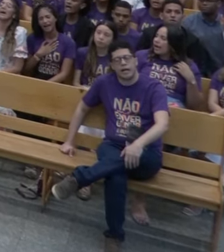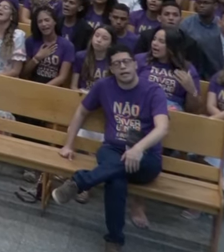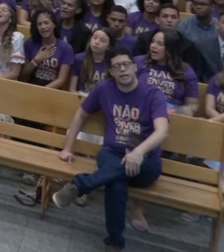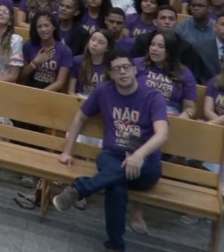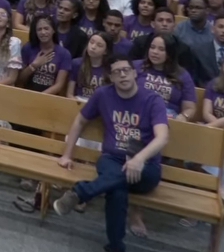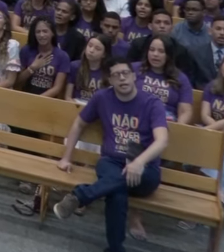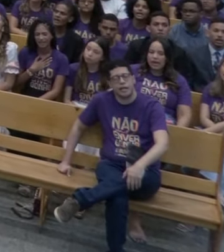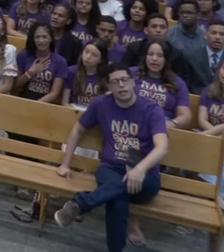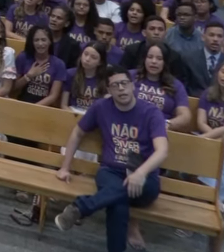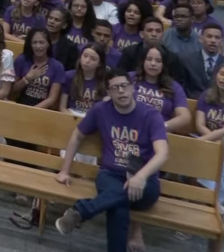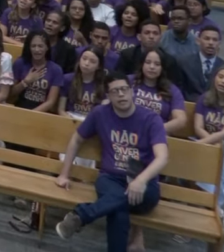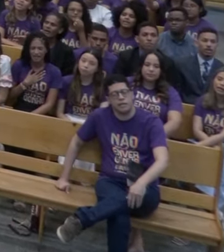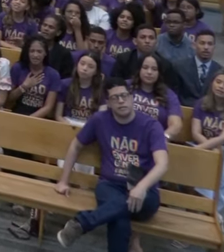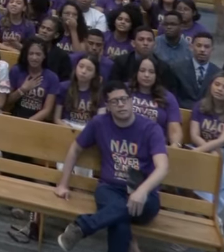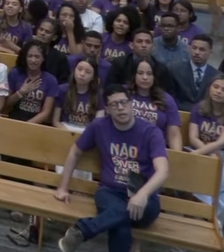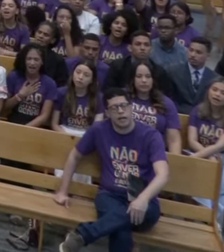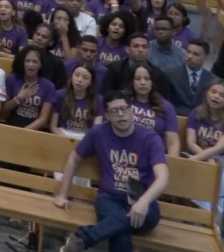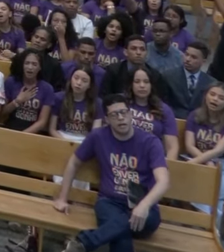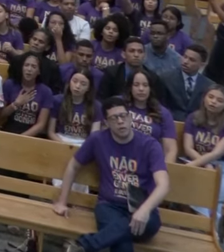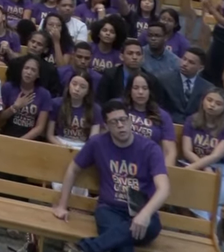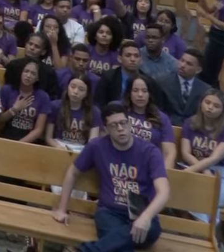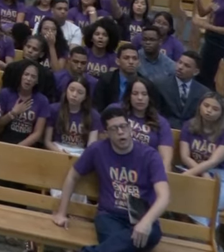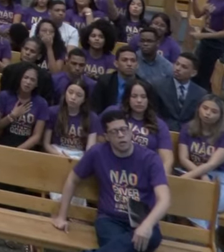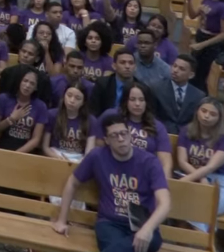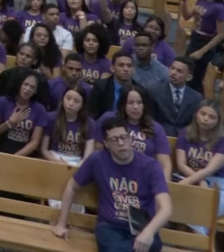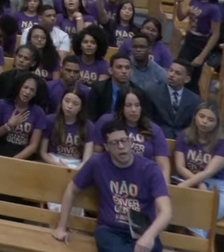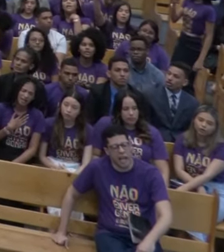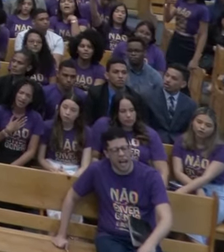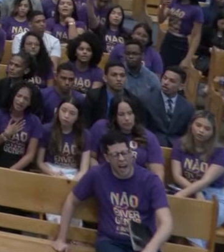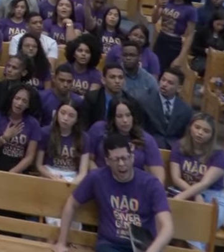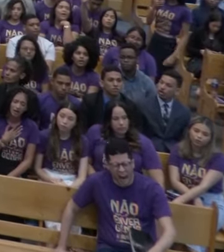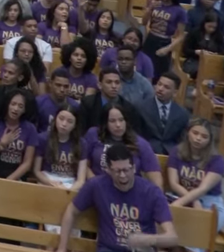na excelência o